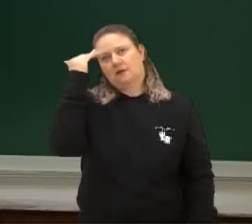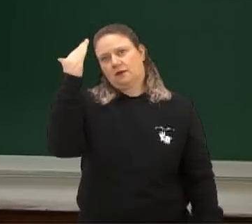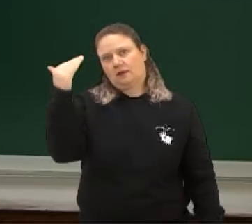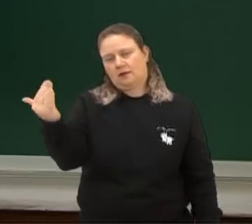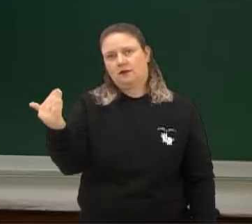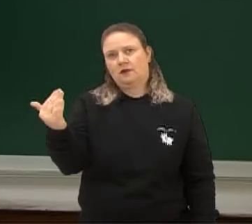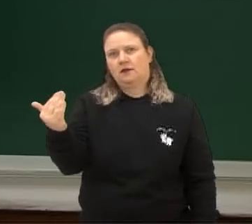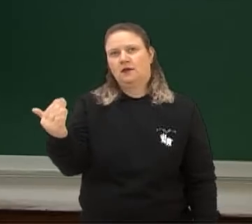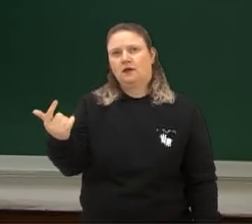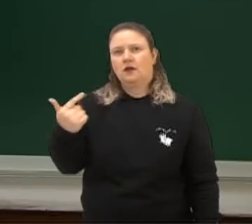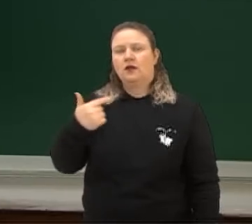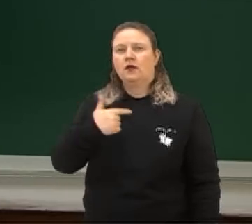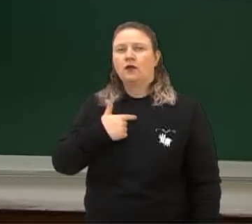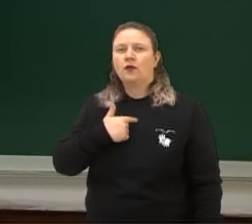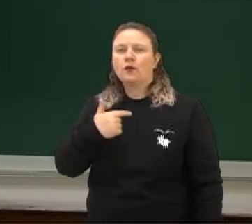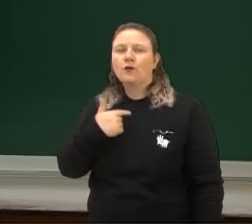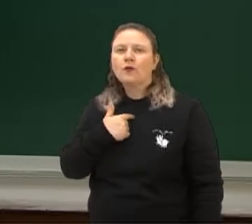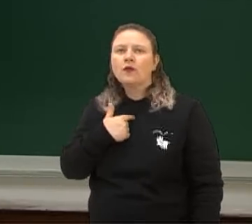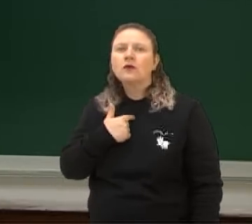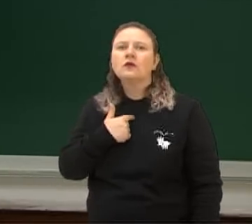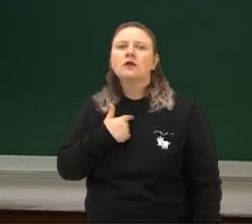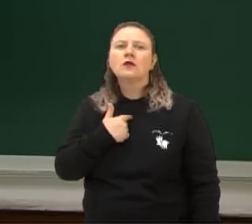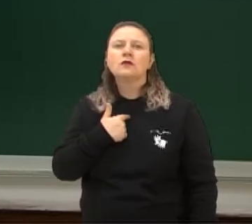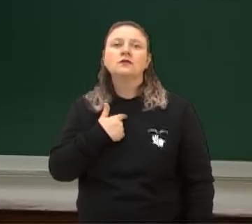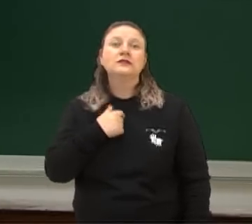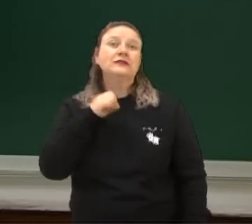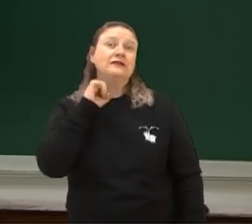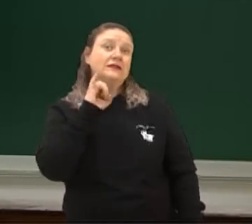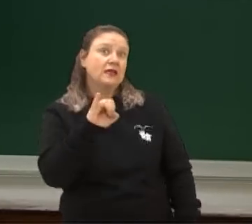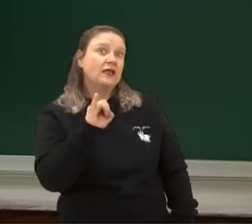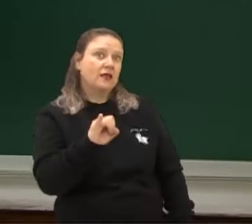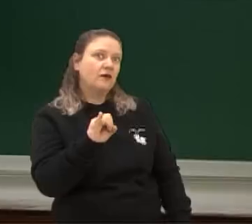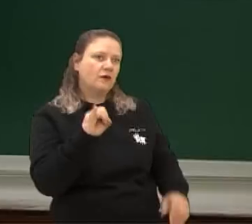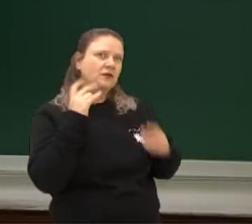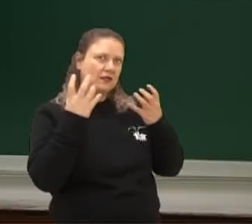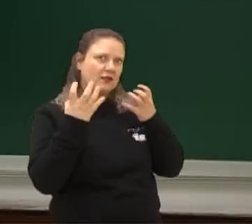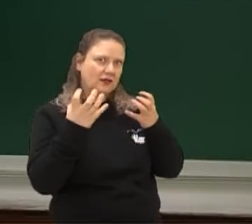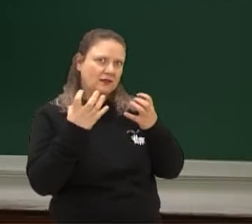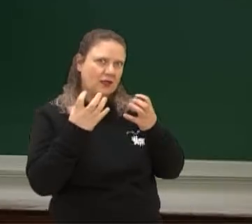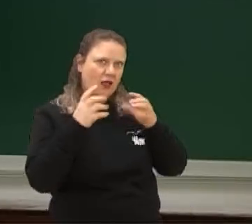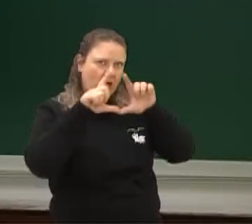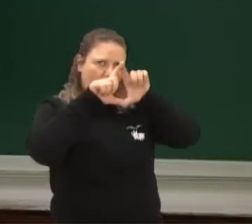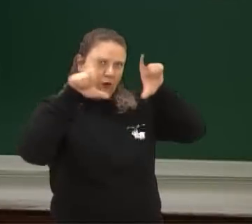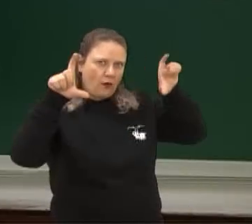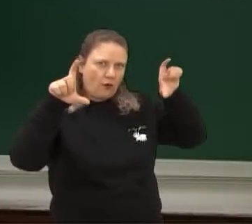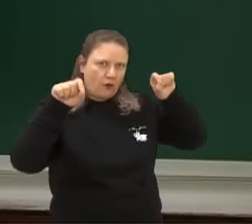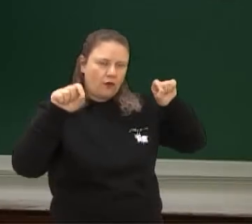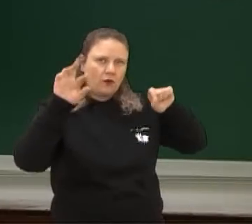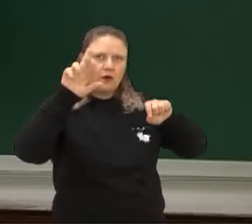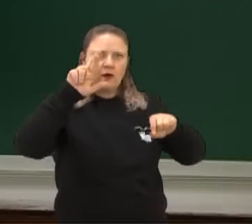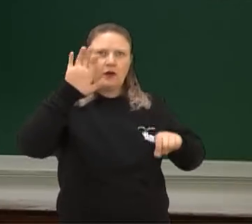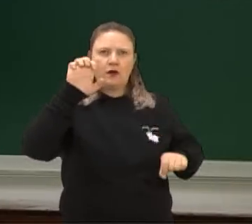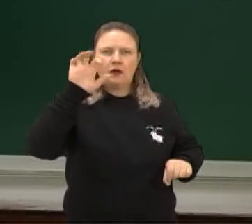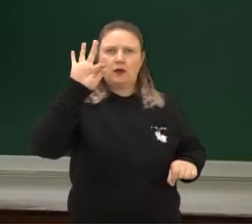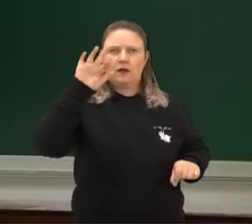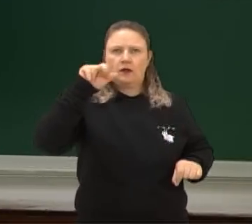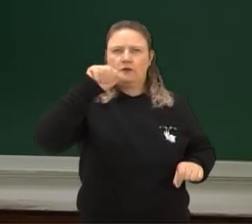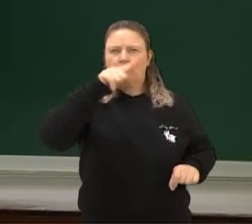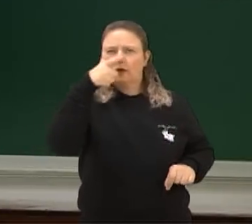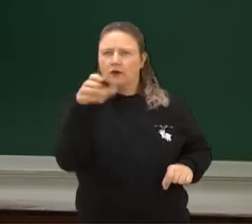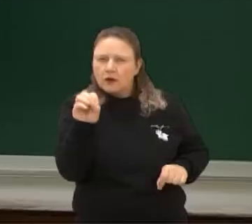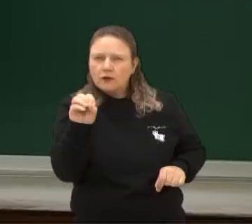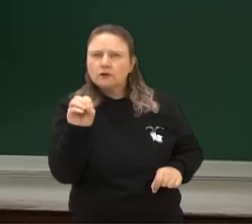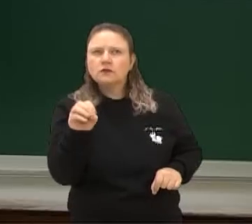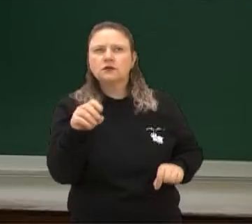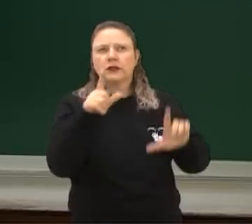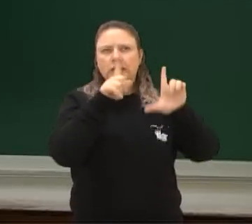aquela que diz We are the champions. Se você quiser, pesquise lá na internet, assista ao clipe,